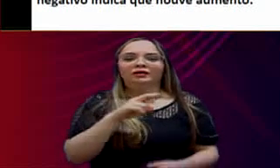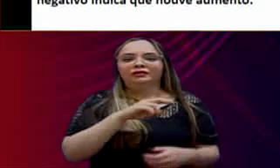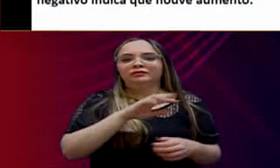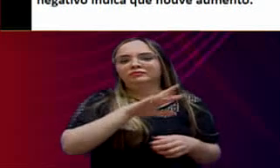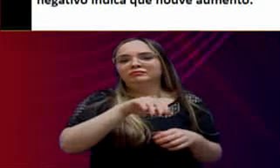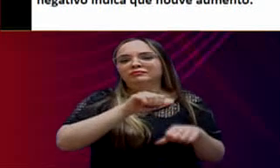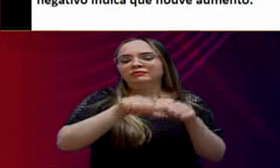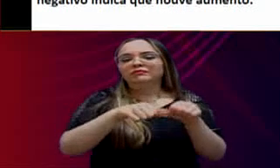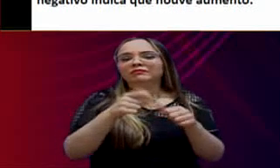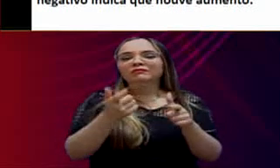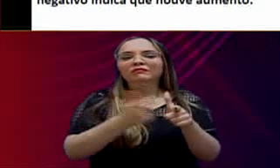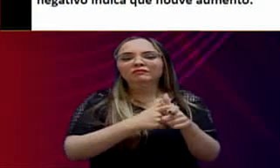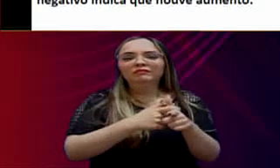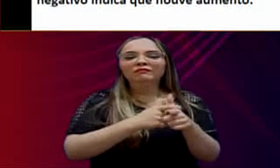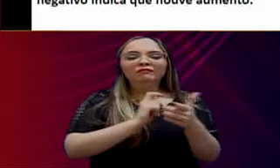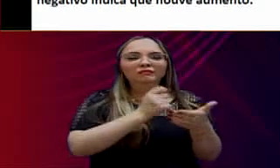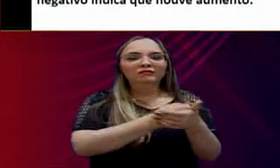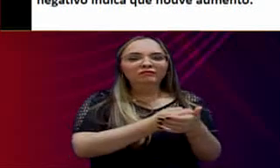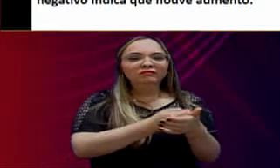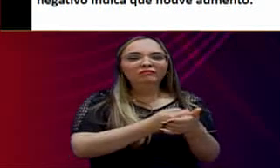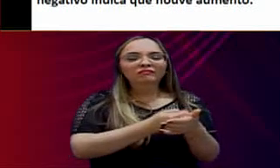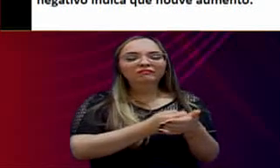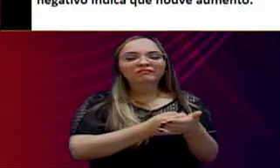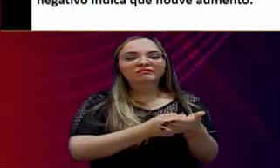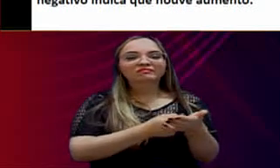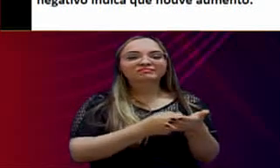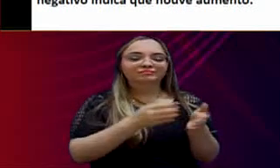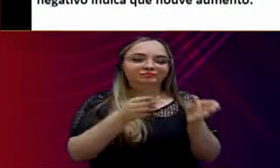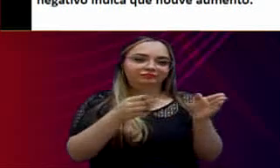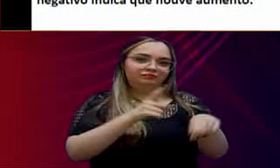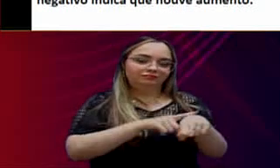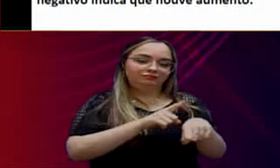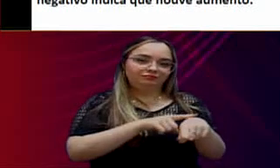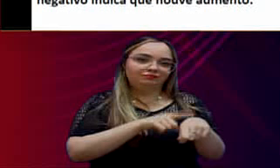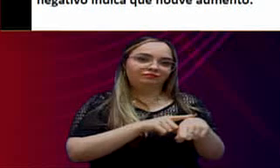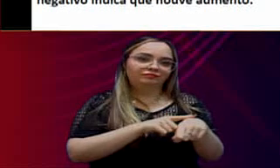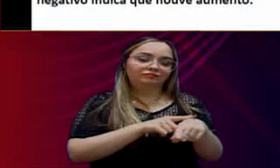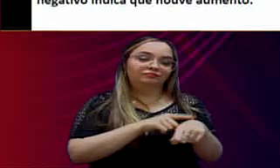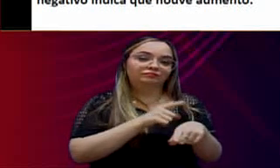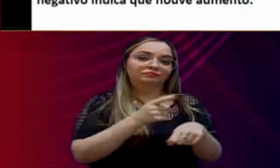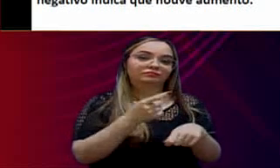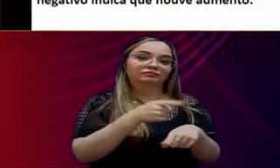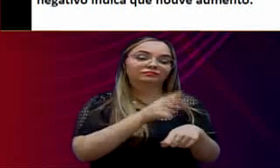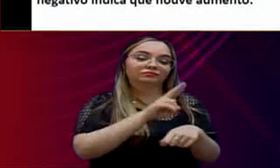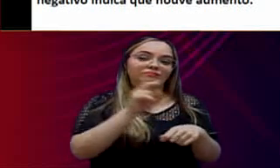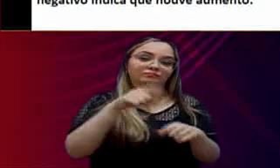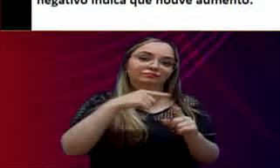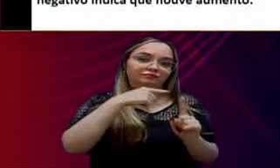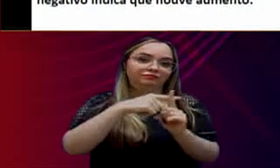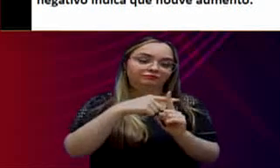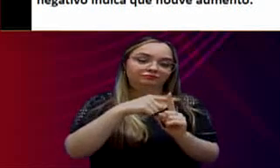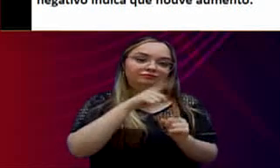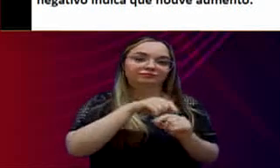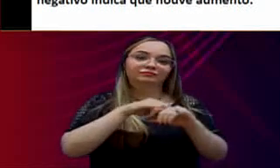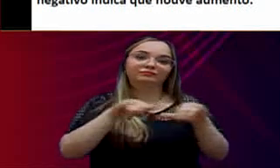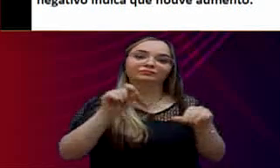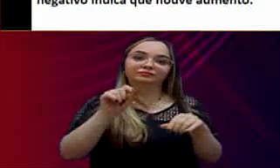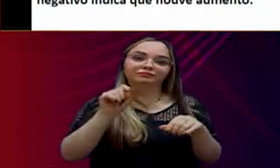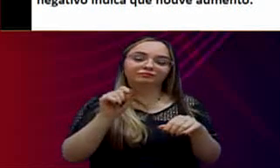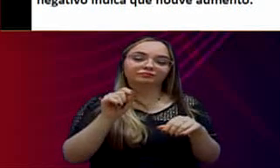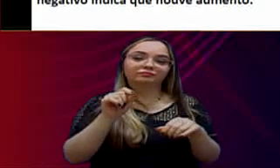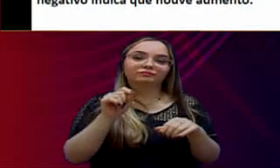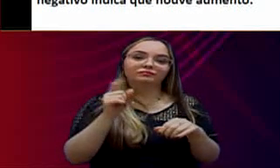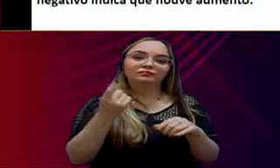da dívida consolidada líquida em determinado período um resultado nominal positivo indica que houve